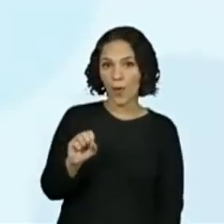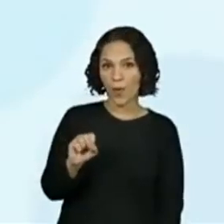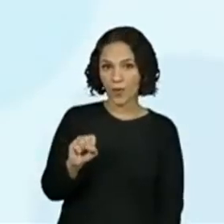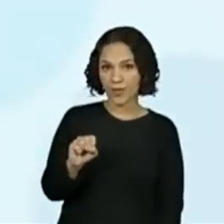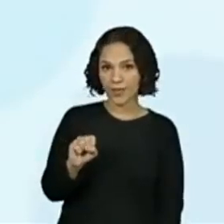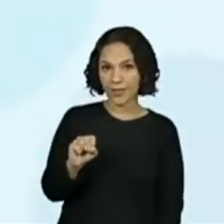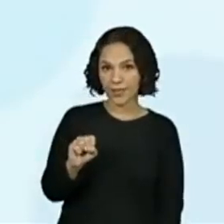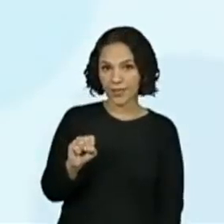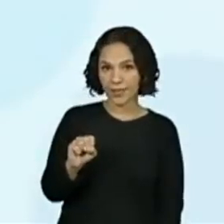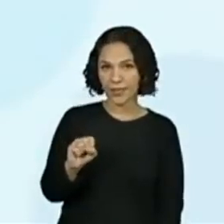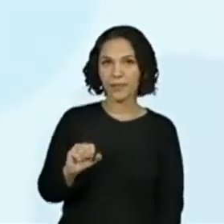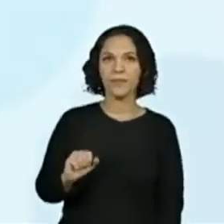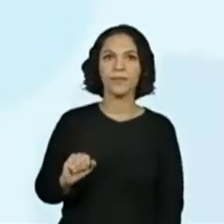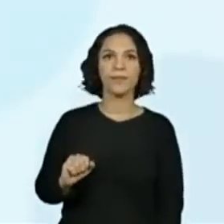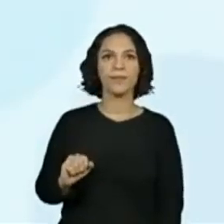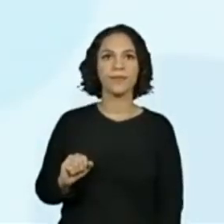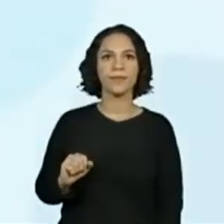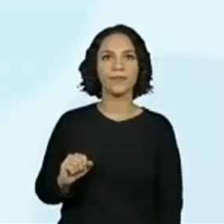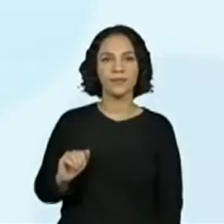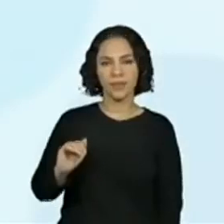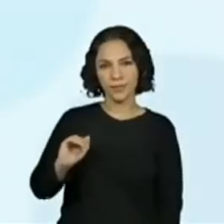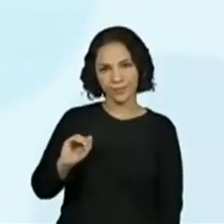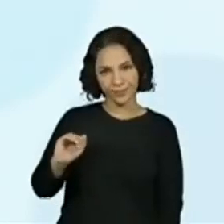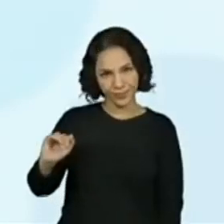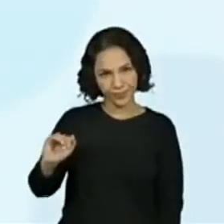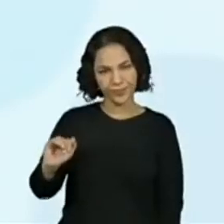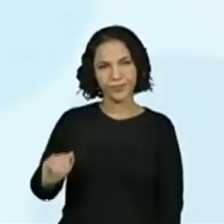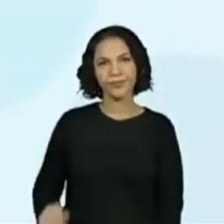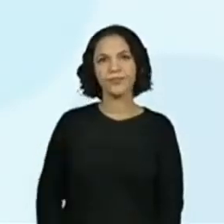Os... Observem.